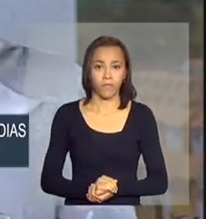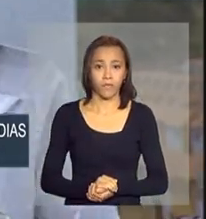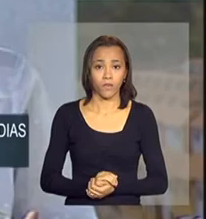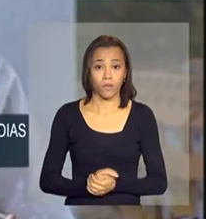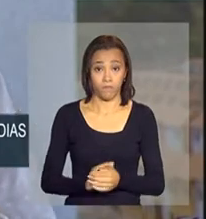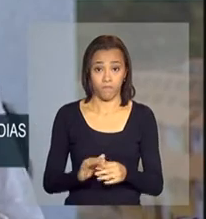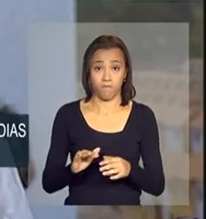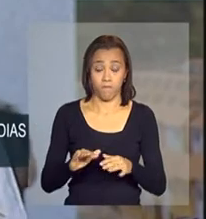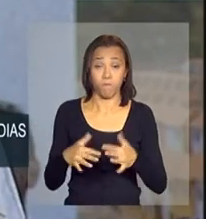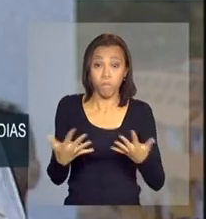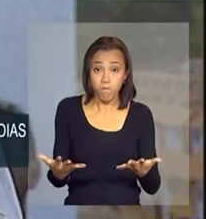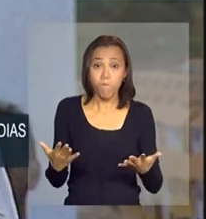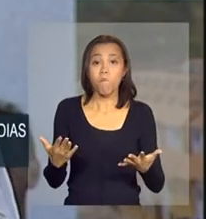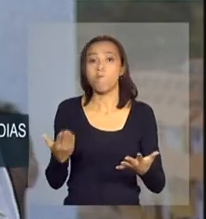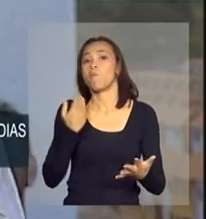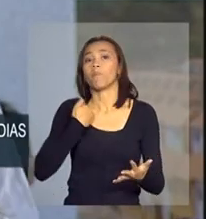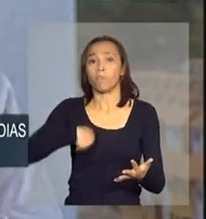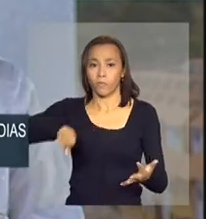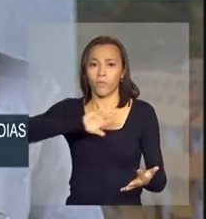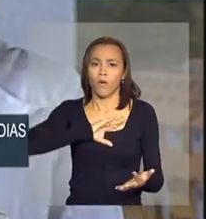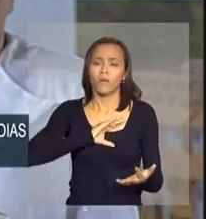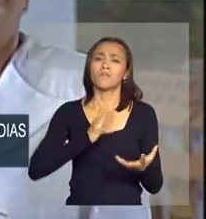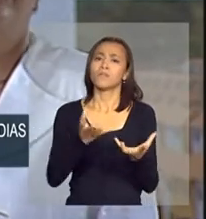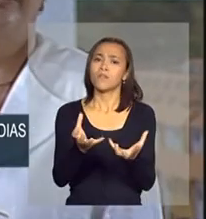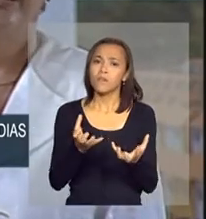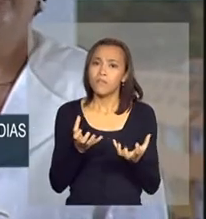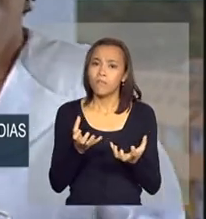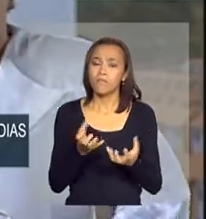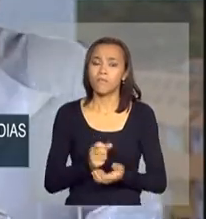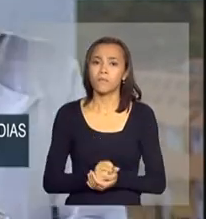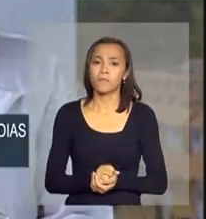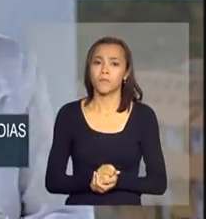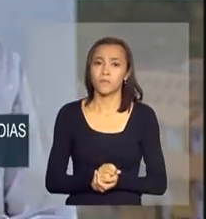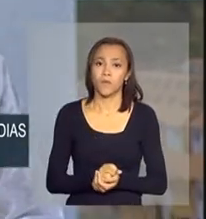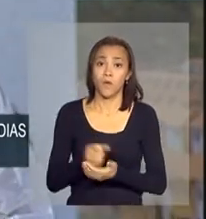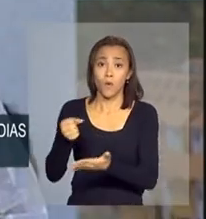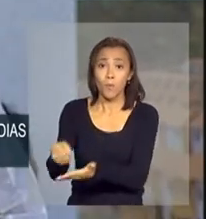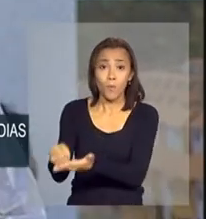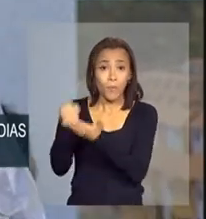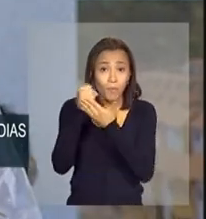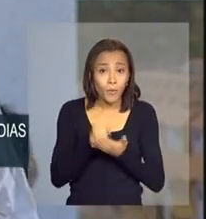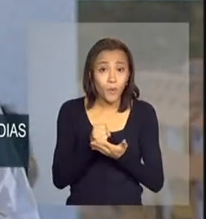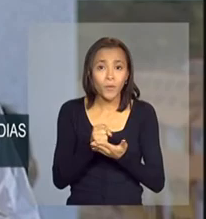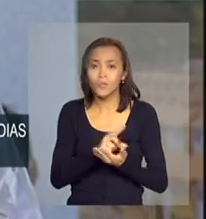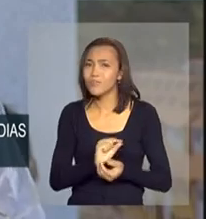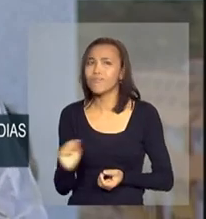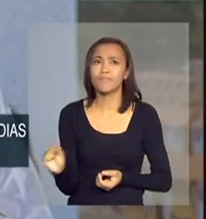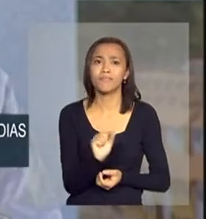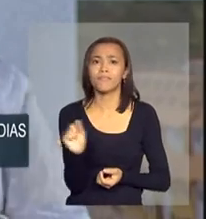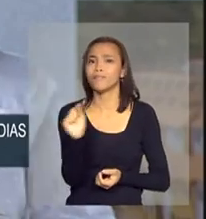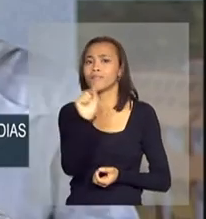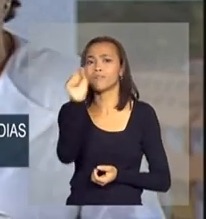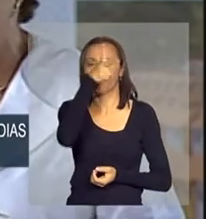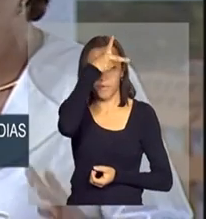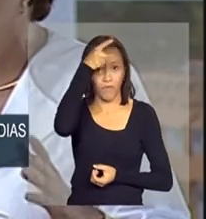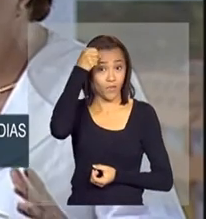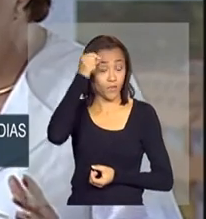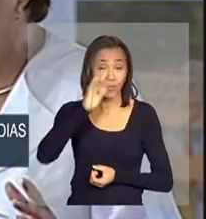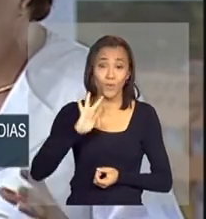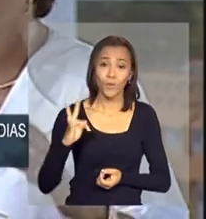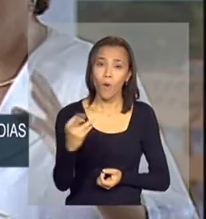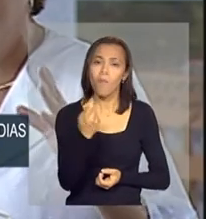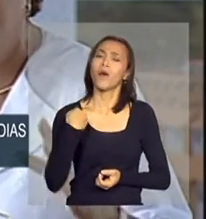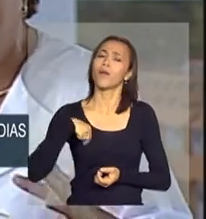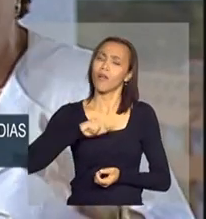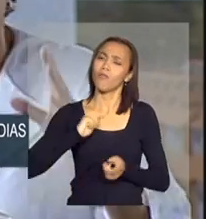bom então nós queremos o auxílio das prefeituras todas para que a gente